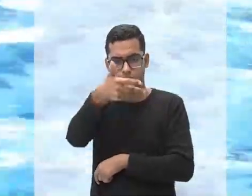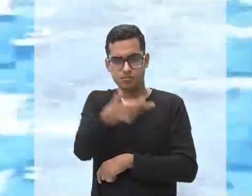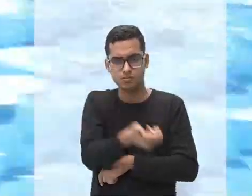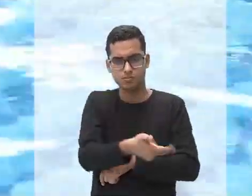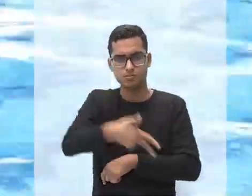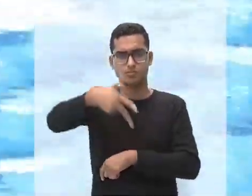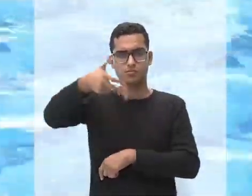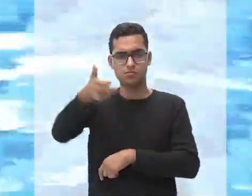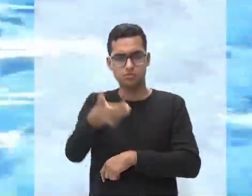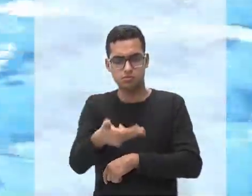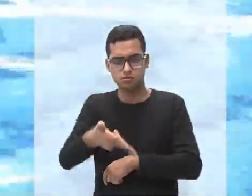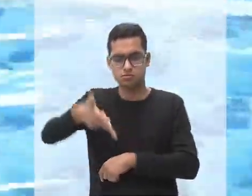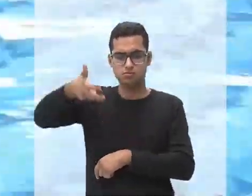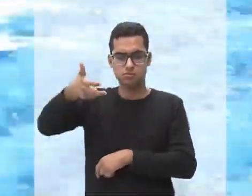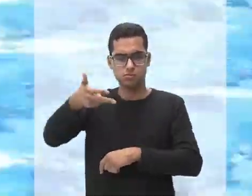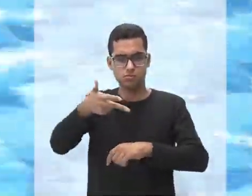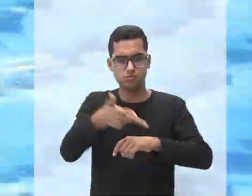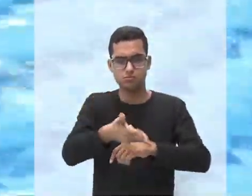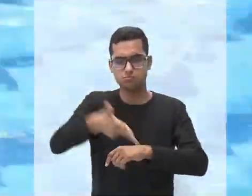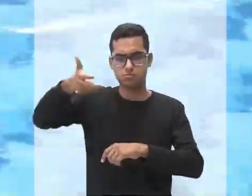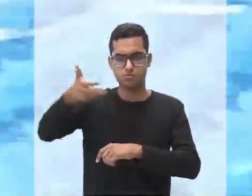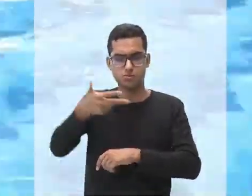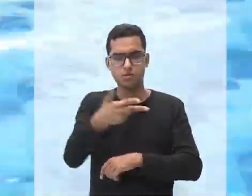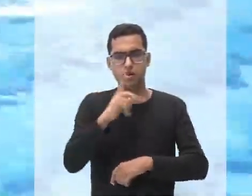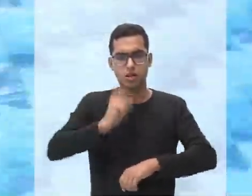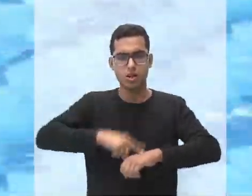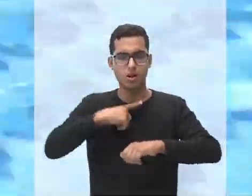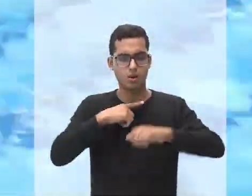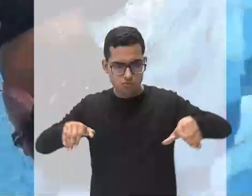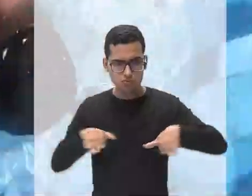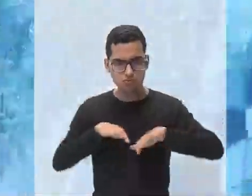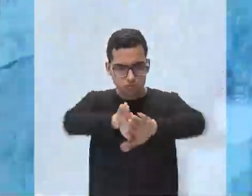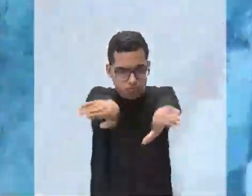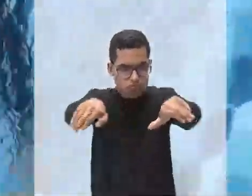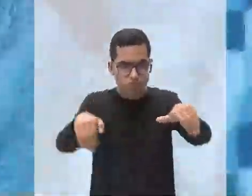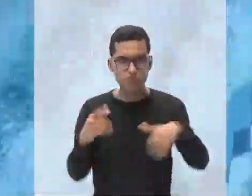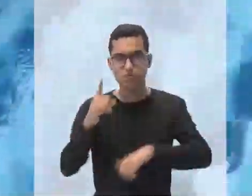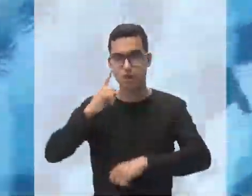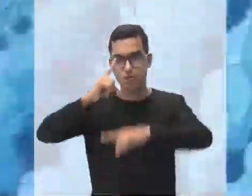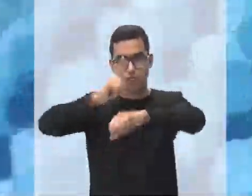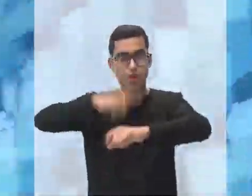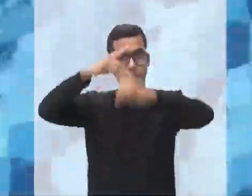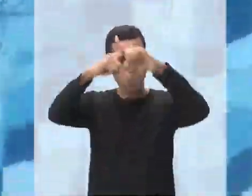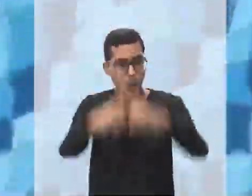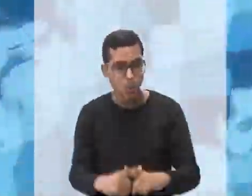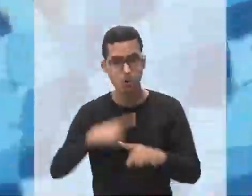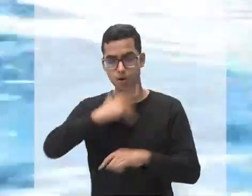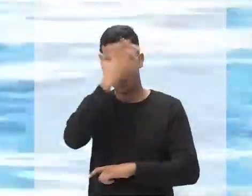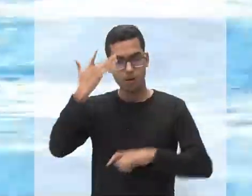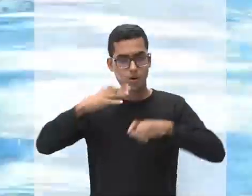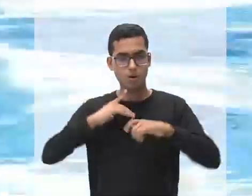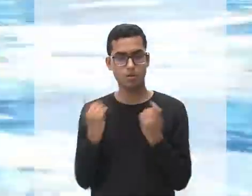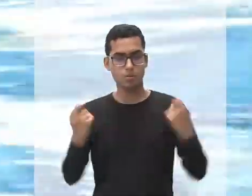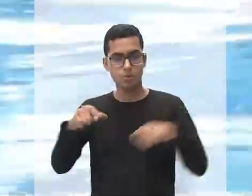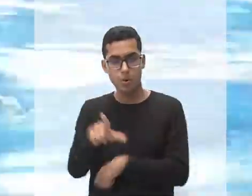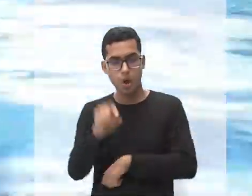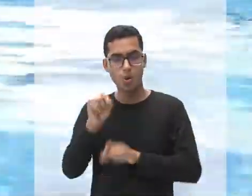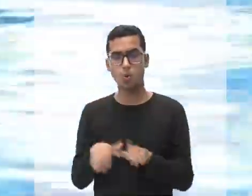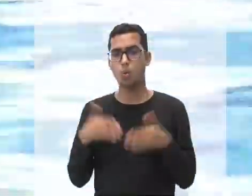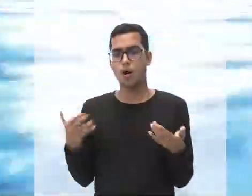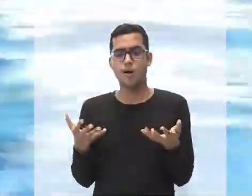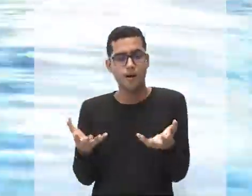um pouquinho mais complicado de se aprender, porque são muitos movimentos diferentes, né? Começando aí pelos